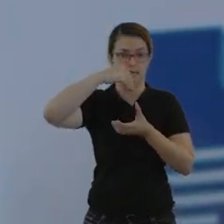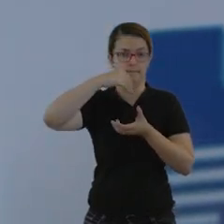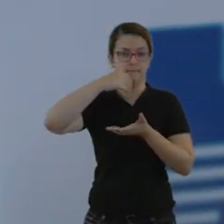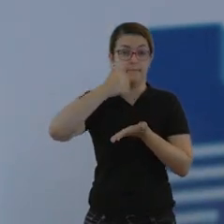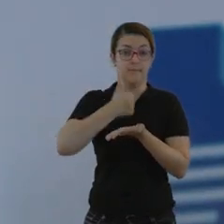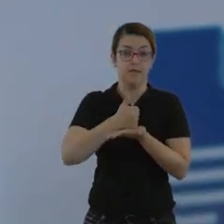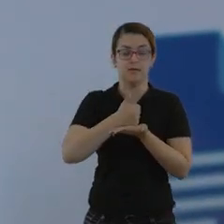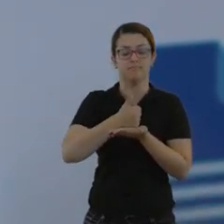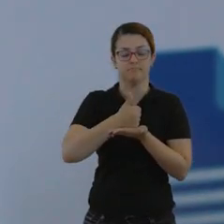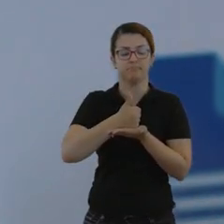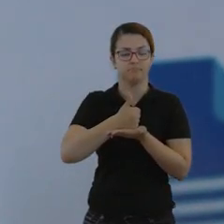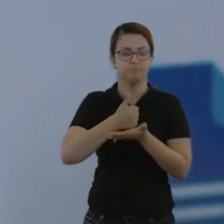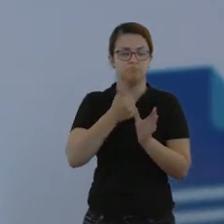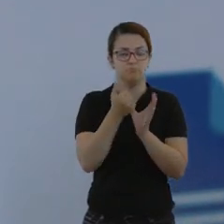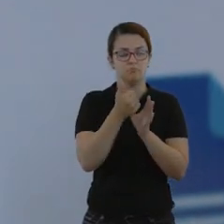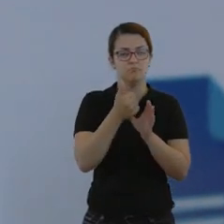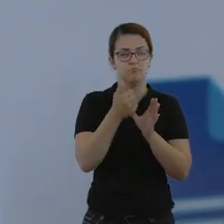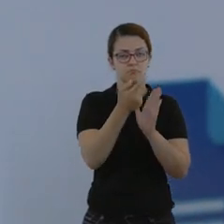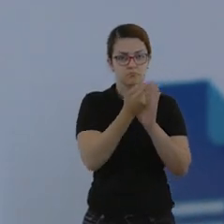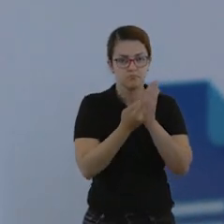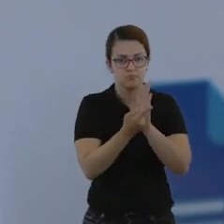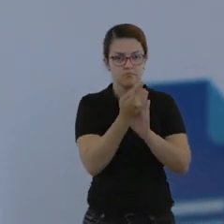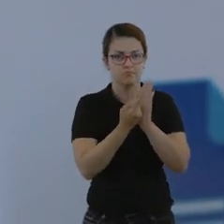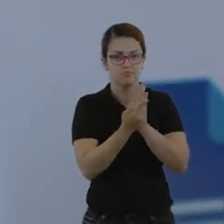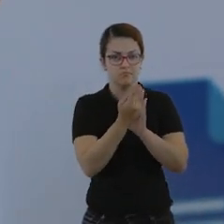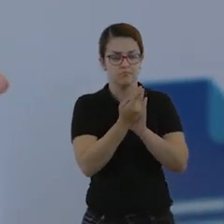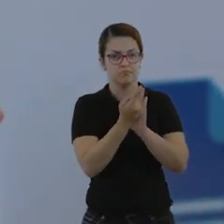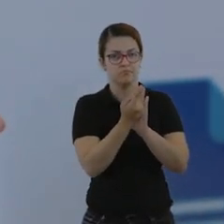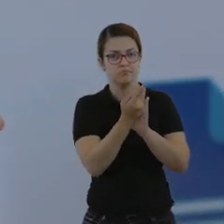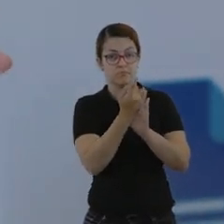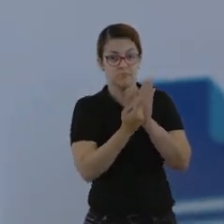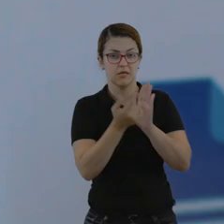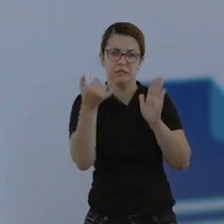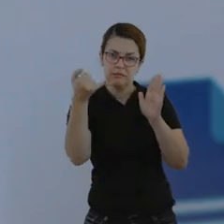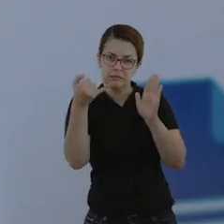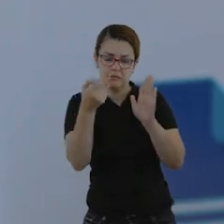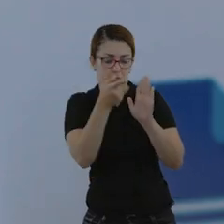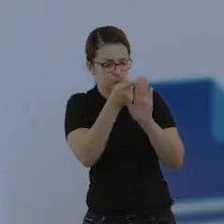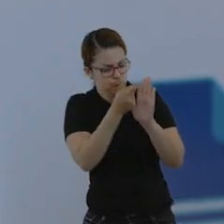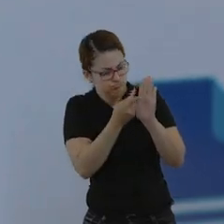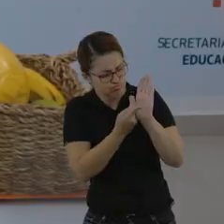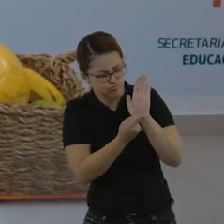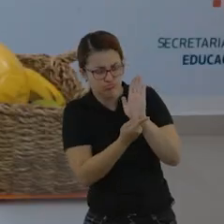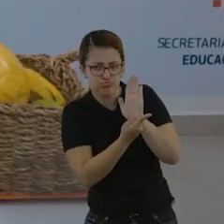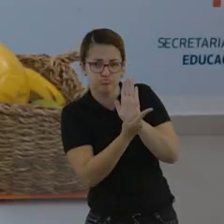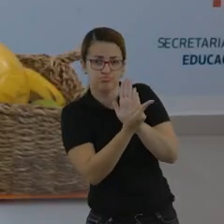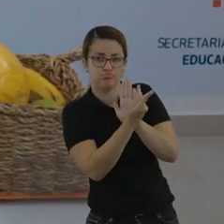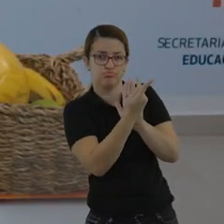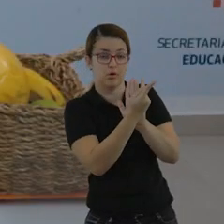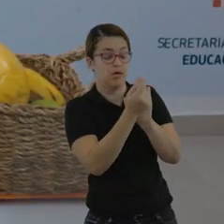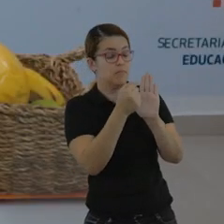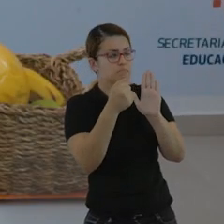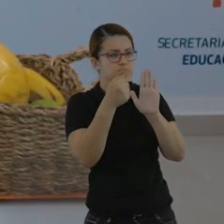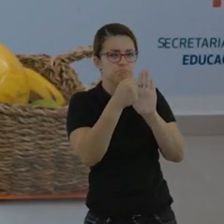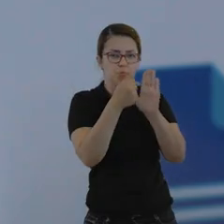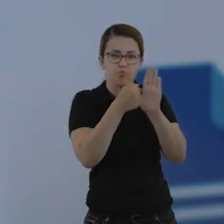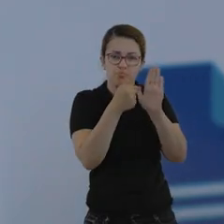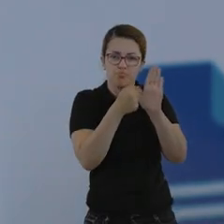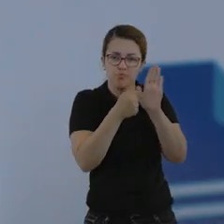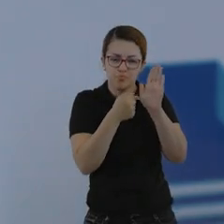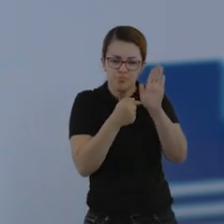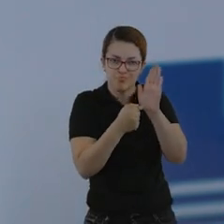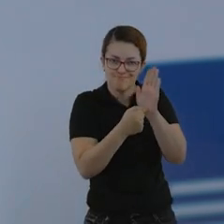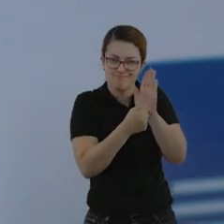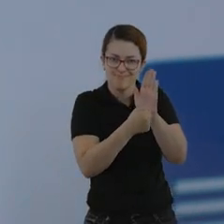casa, você pode desenhar com canetinha. Aqui a parte no verso eu fiz com canetinha e deu super certo. Você faz os furinhos, eu furei com a